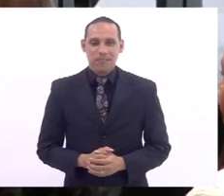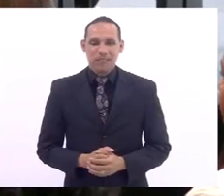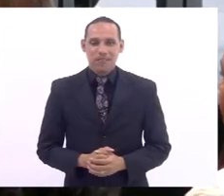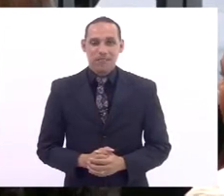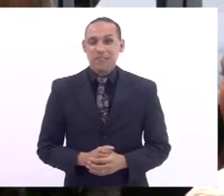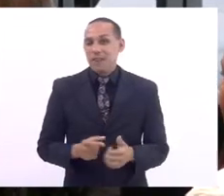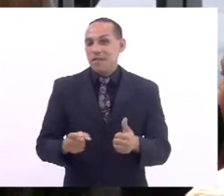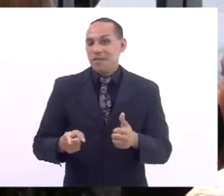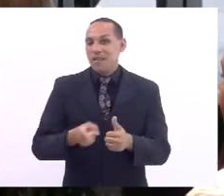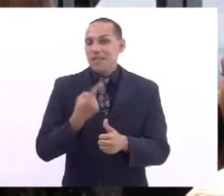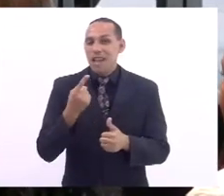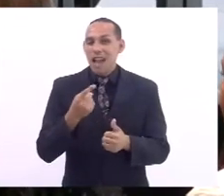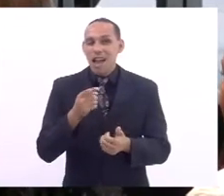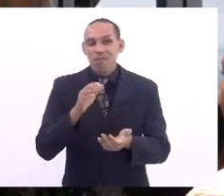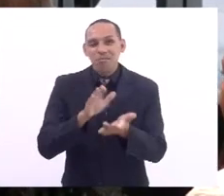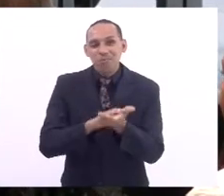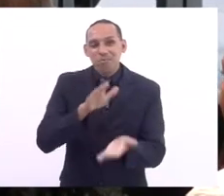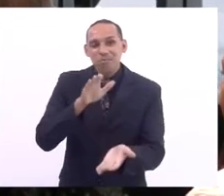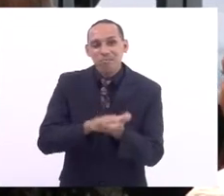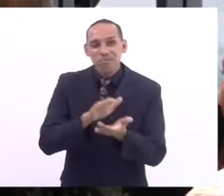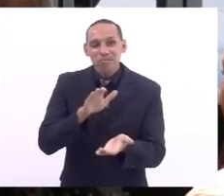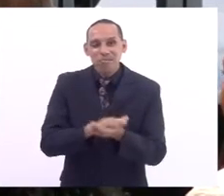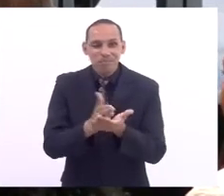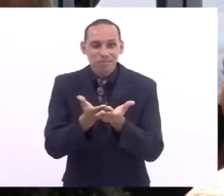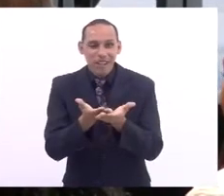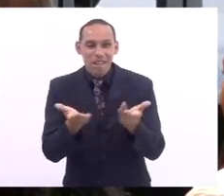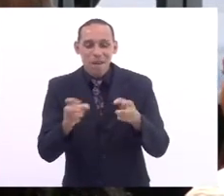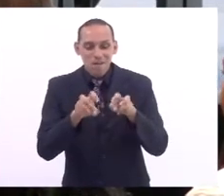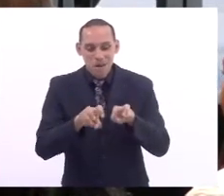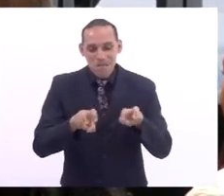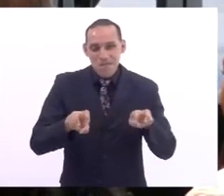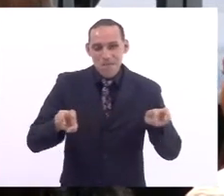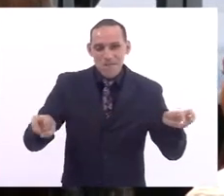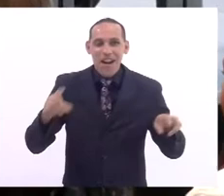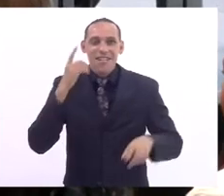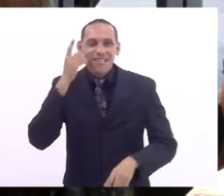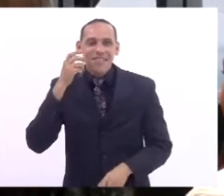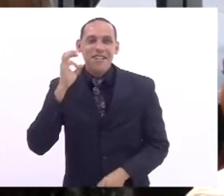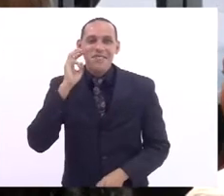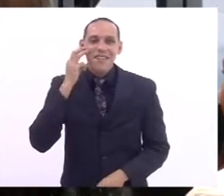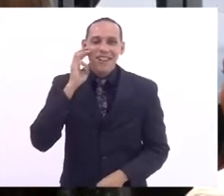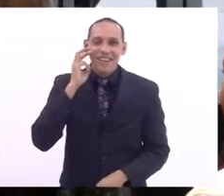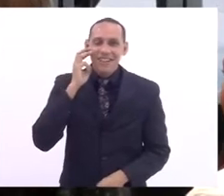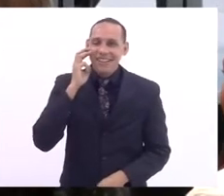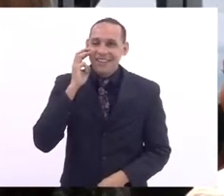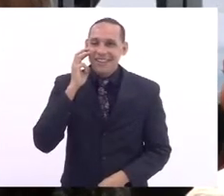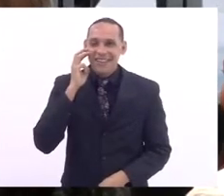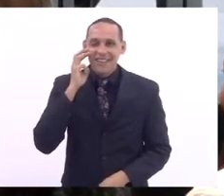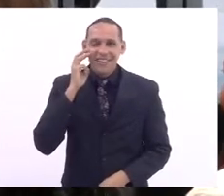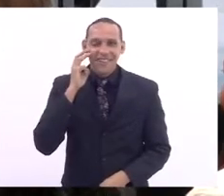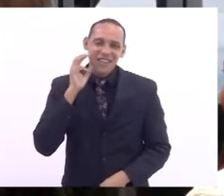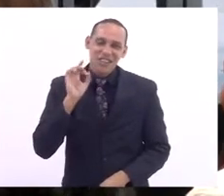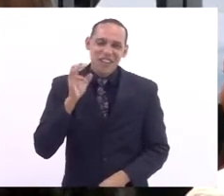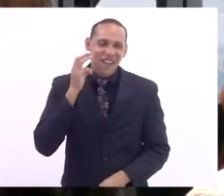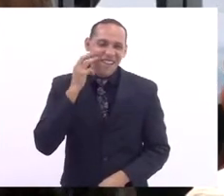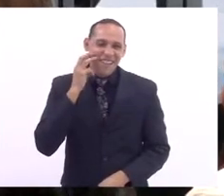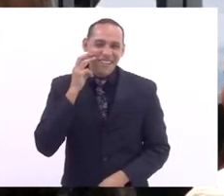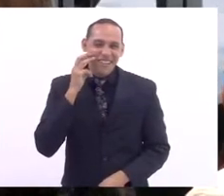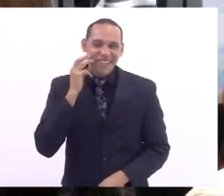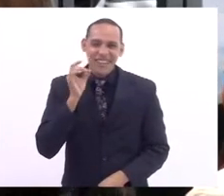o primeiro saudar essa mesa saudade Deputado waldeck waldeck pros mais íntimos